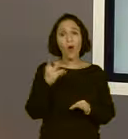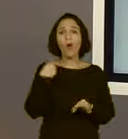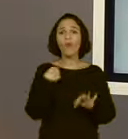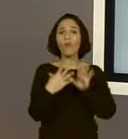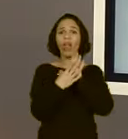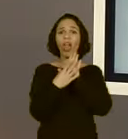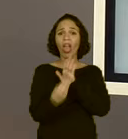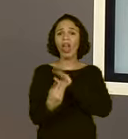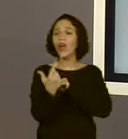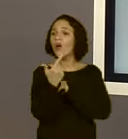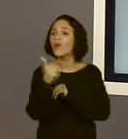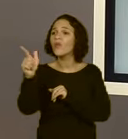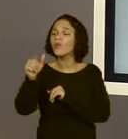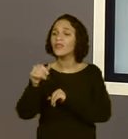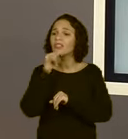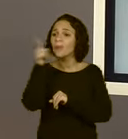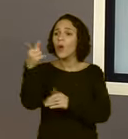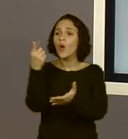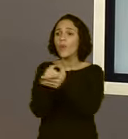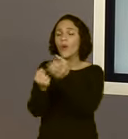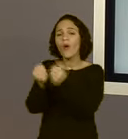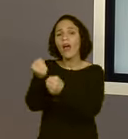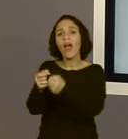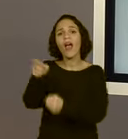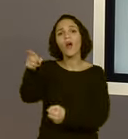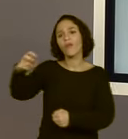que a gente falou, que ele comprou o carro